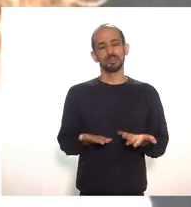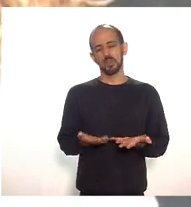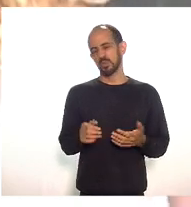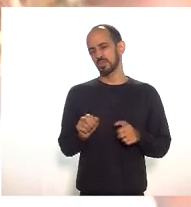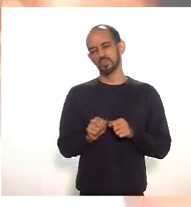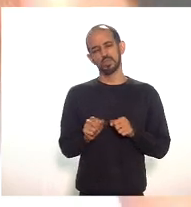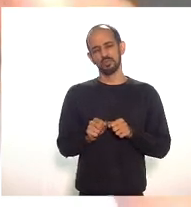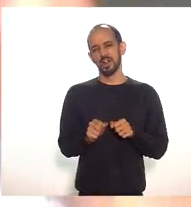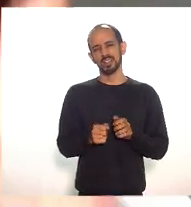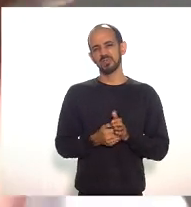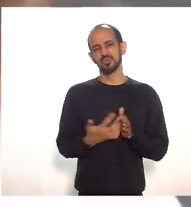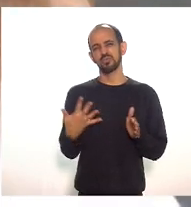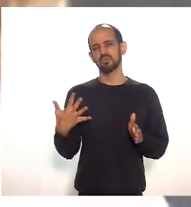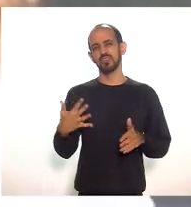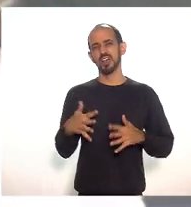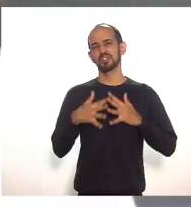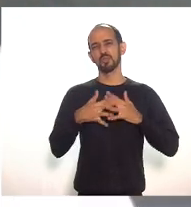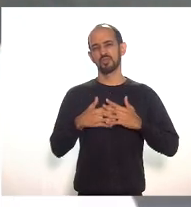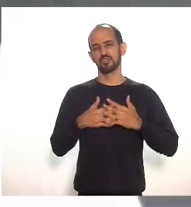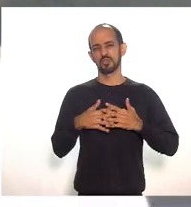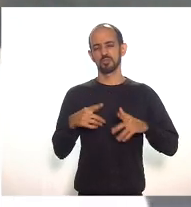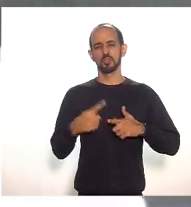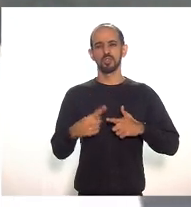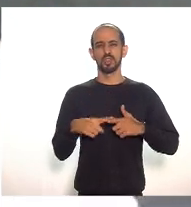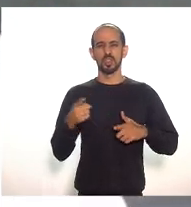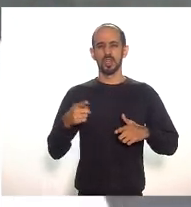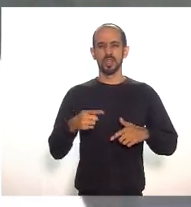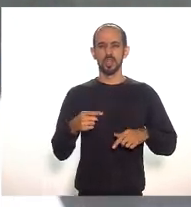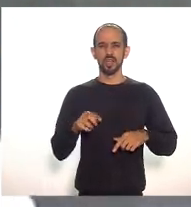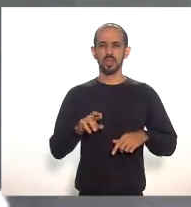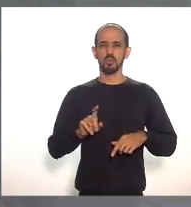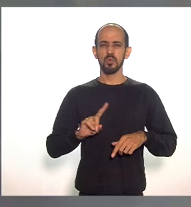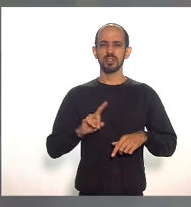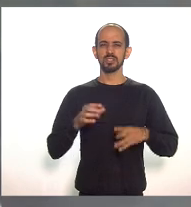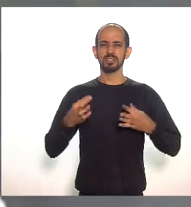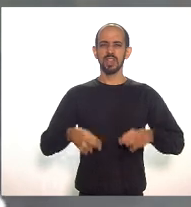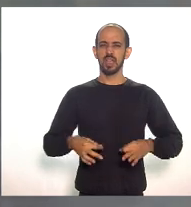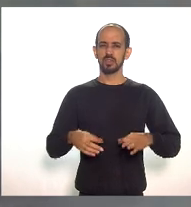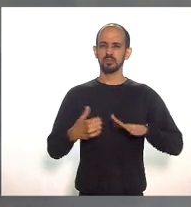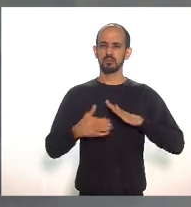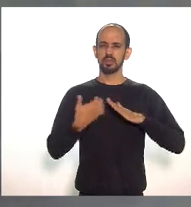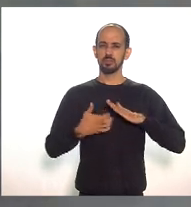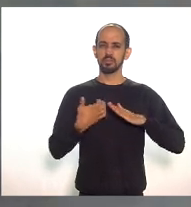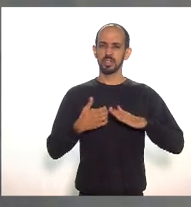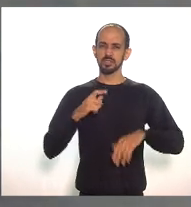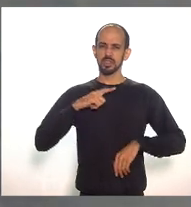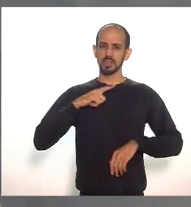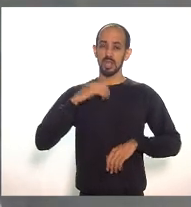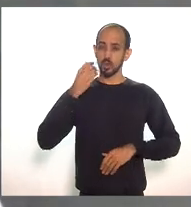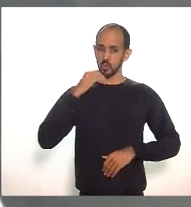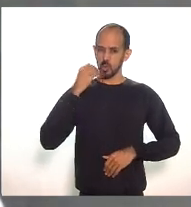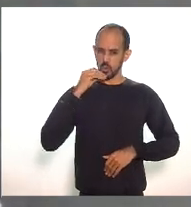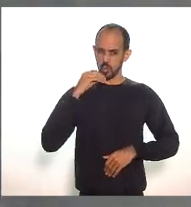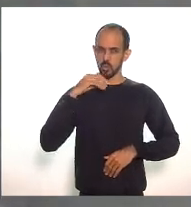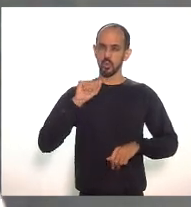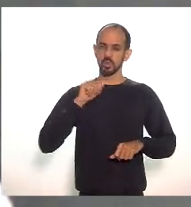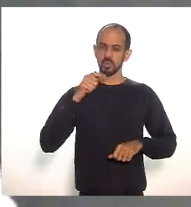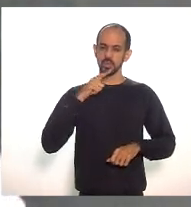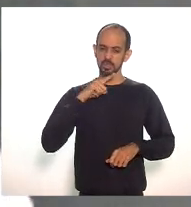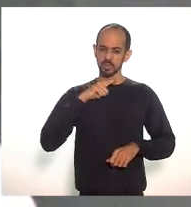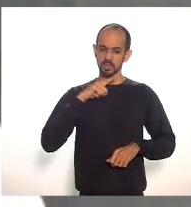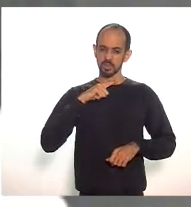contradições né Afinal não faz sentido que uma empresa que é superavitária que tem